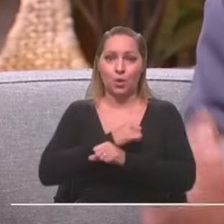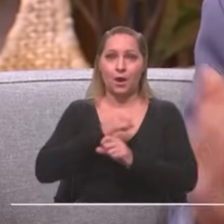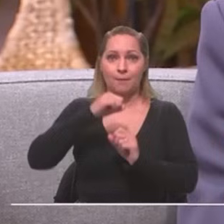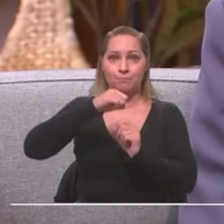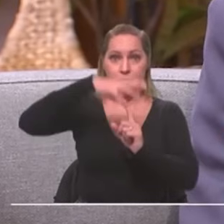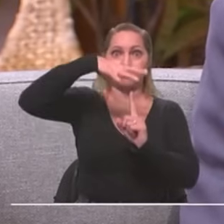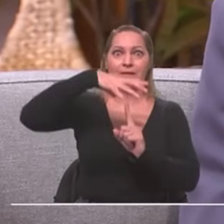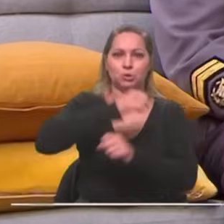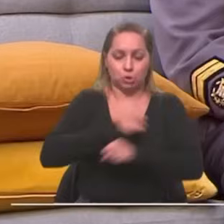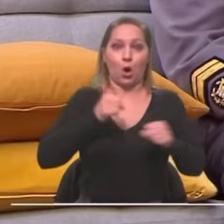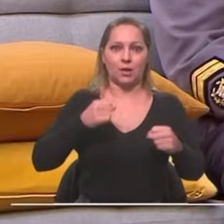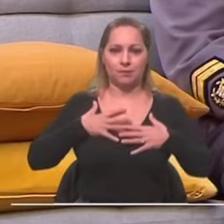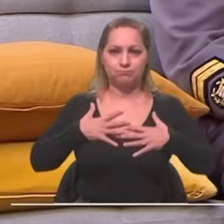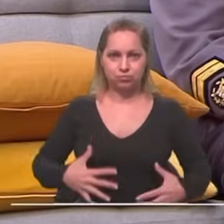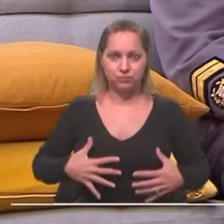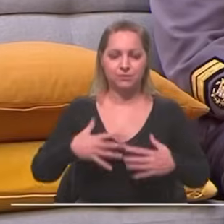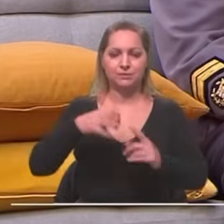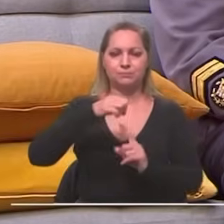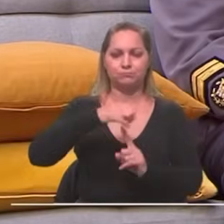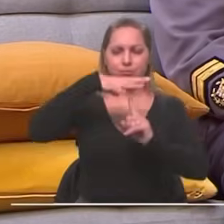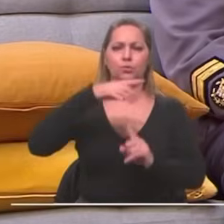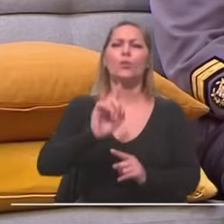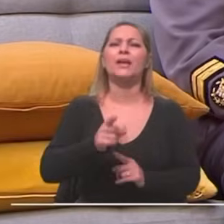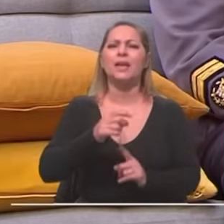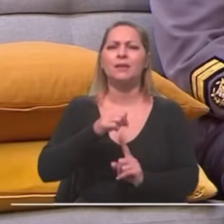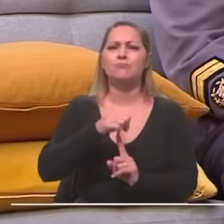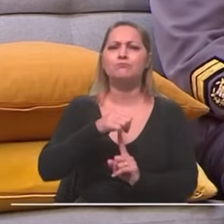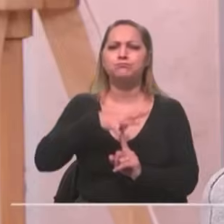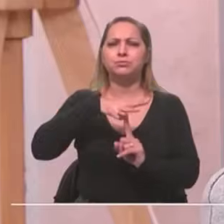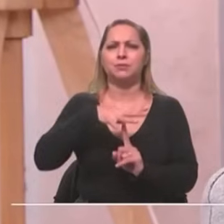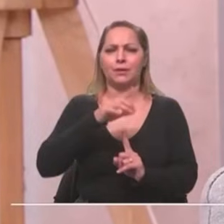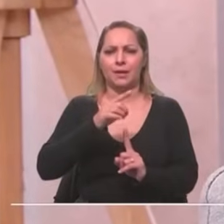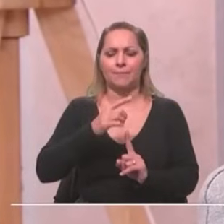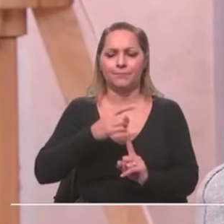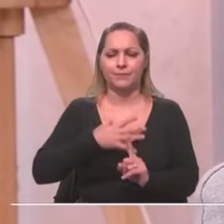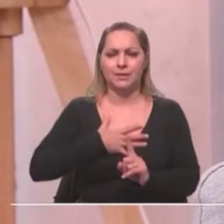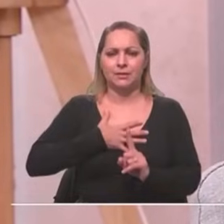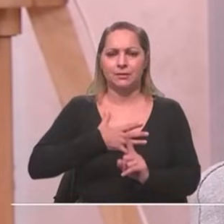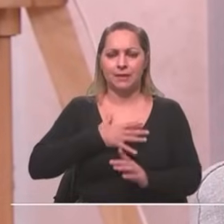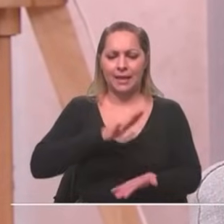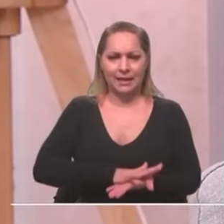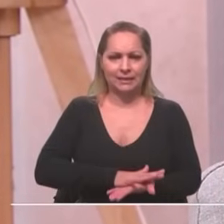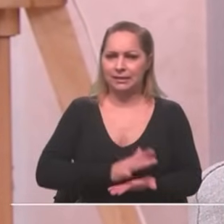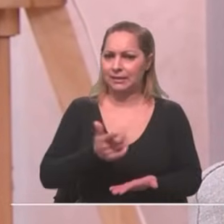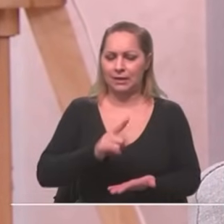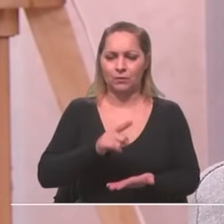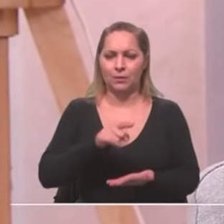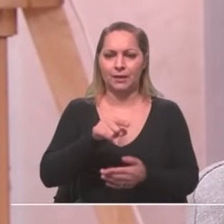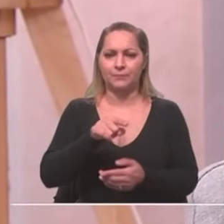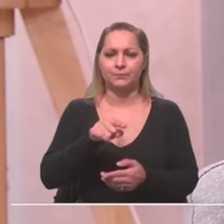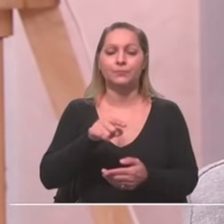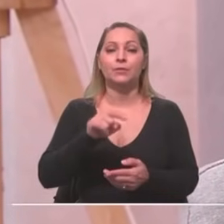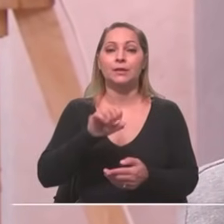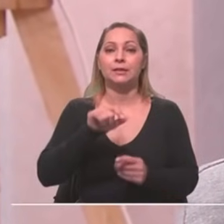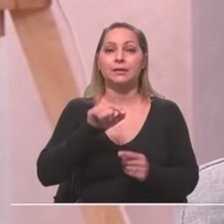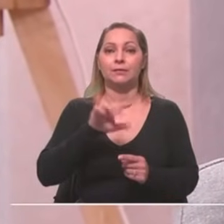violento, mas o impacto no solo é ainda mais violento. O que é isso do choque de abertura? É o impacto com a queda em si? Não. É. Quando